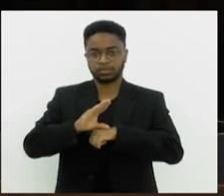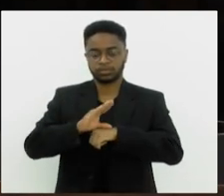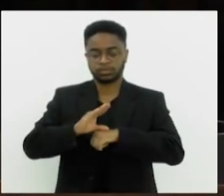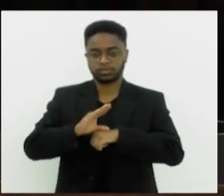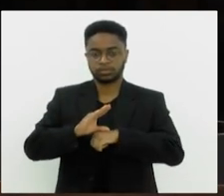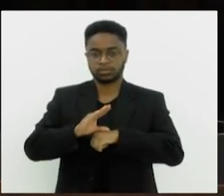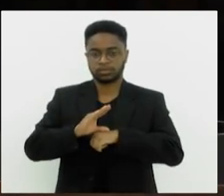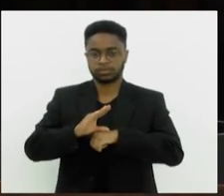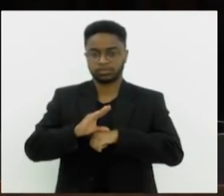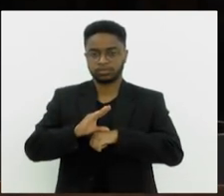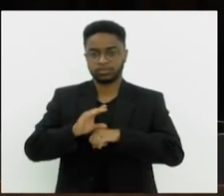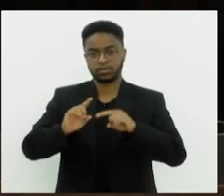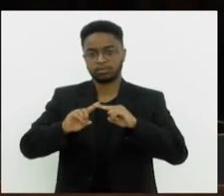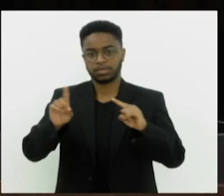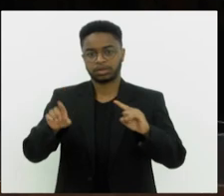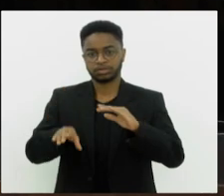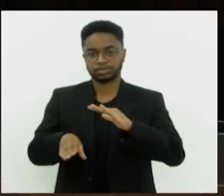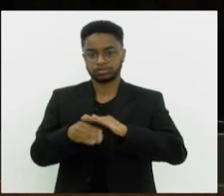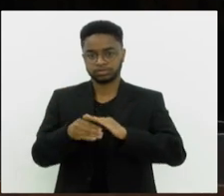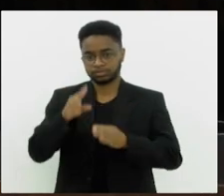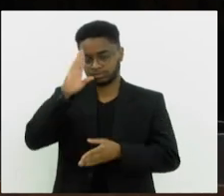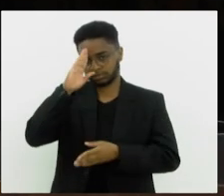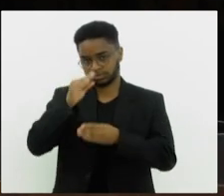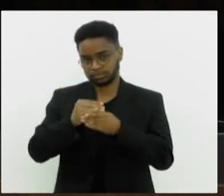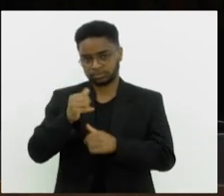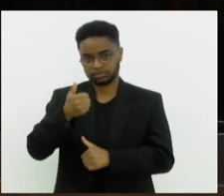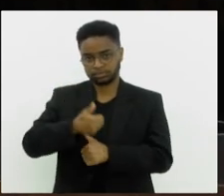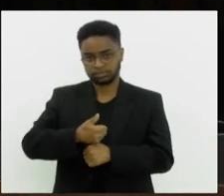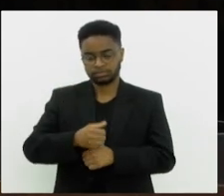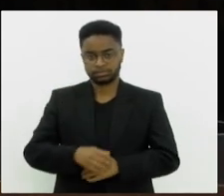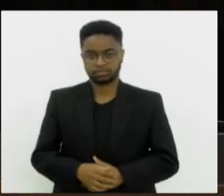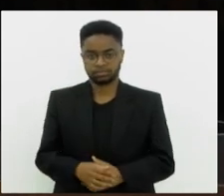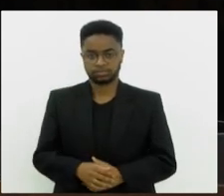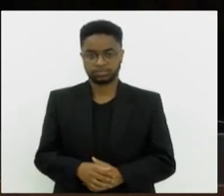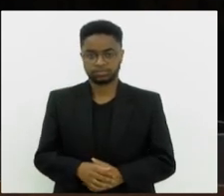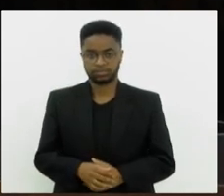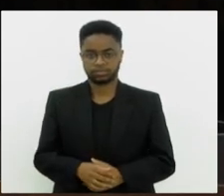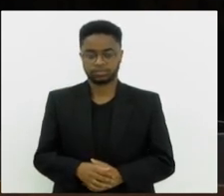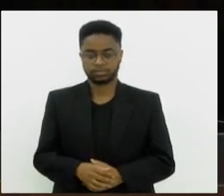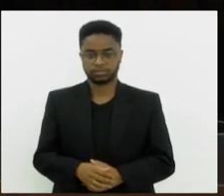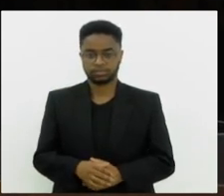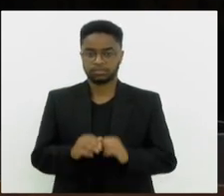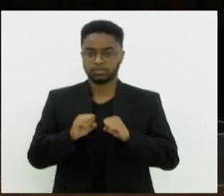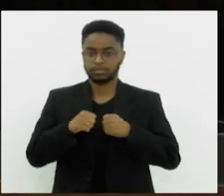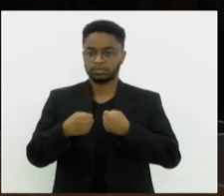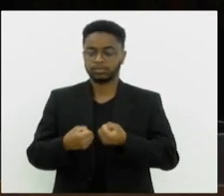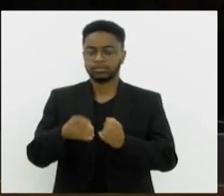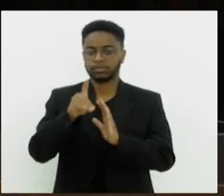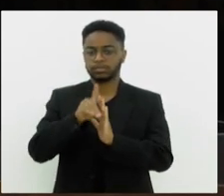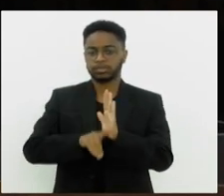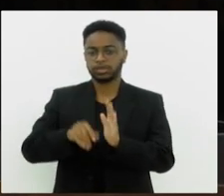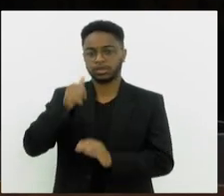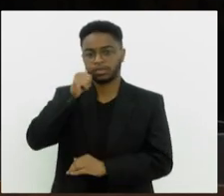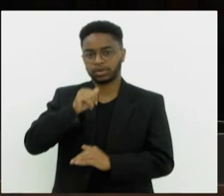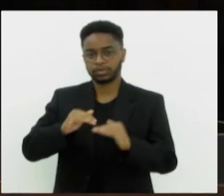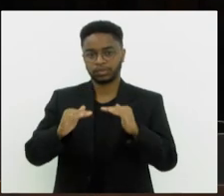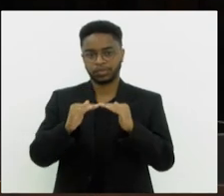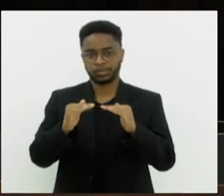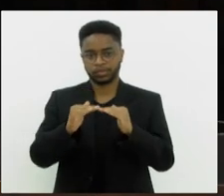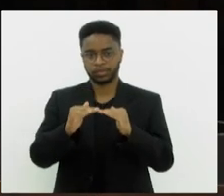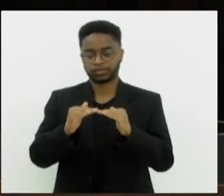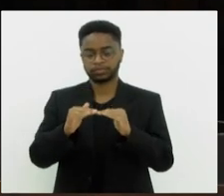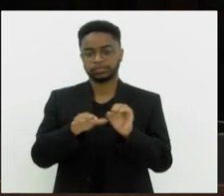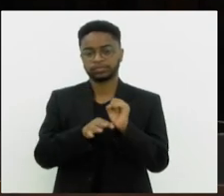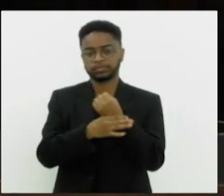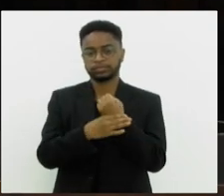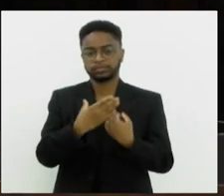constitucionalidade, com emenda concluindo por substitutivo, de defesa do direito da mulher favorável, de